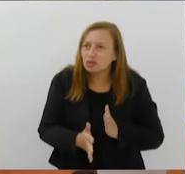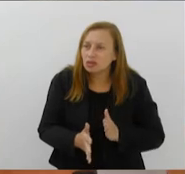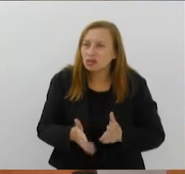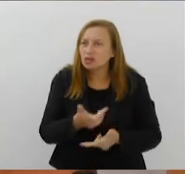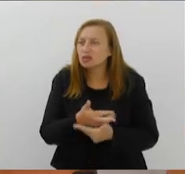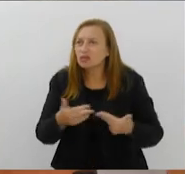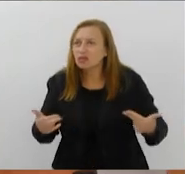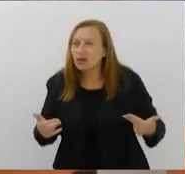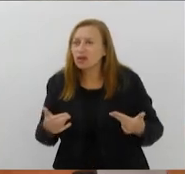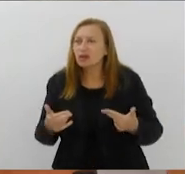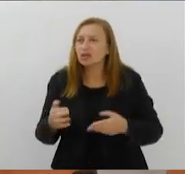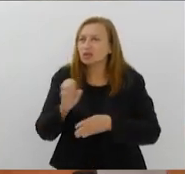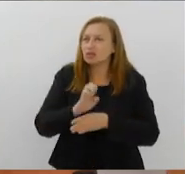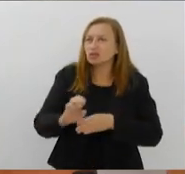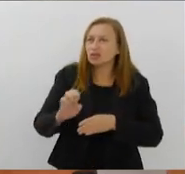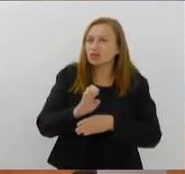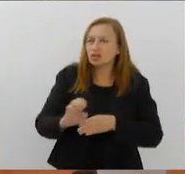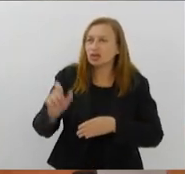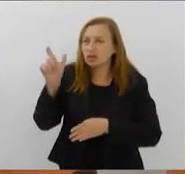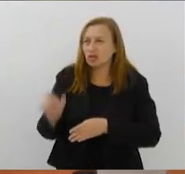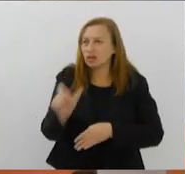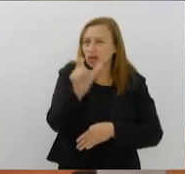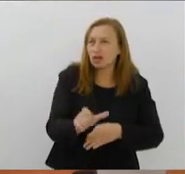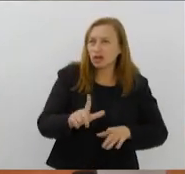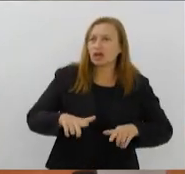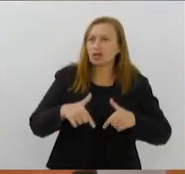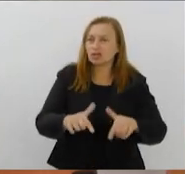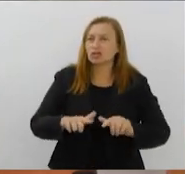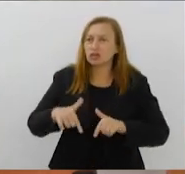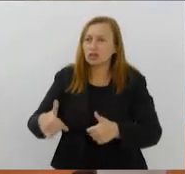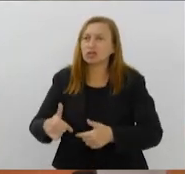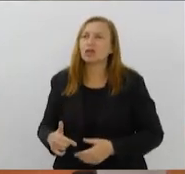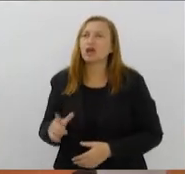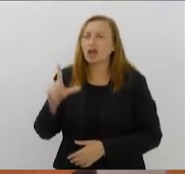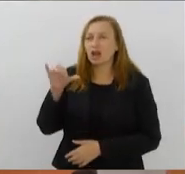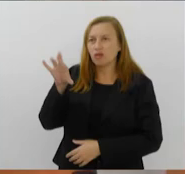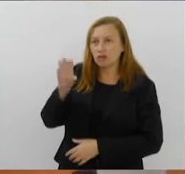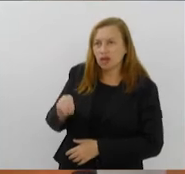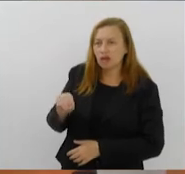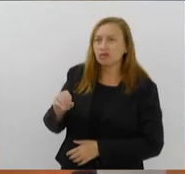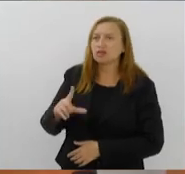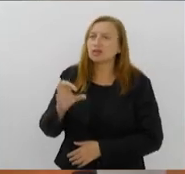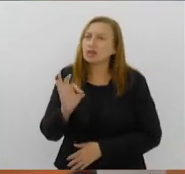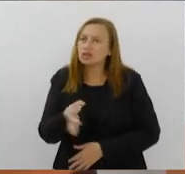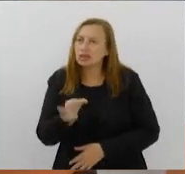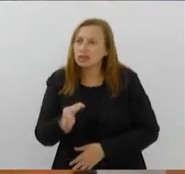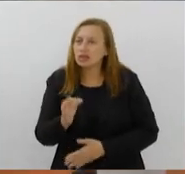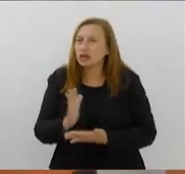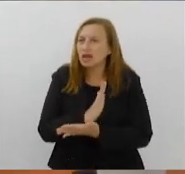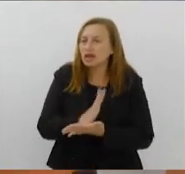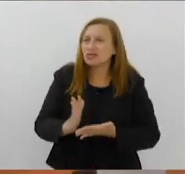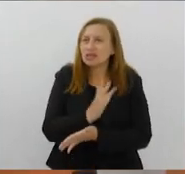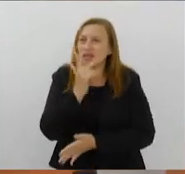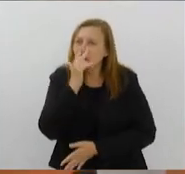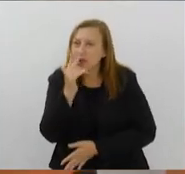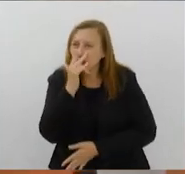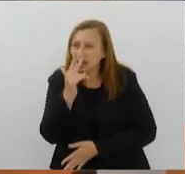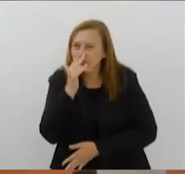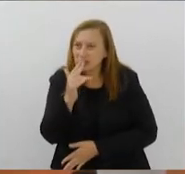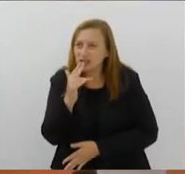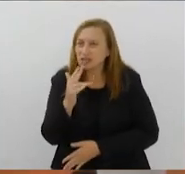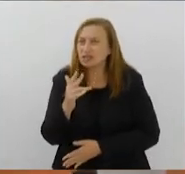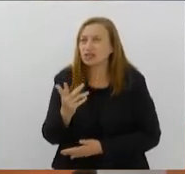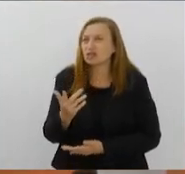de estagiários já atuando em Angra. E o Leonardo tem razão quando diz que às vezes parece um mercado